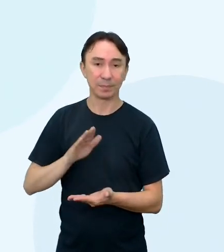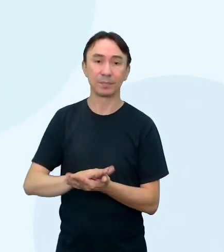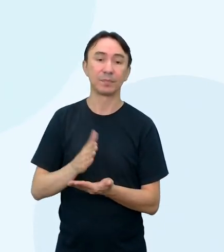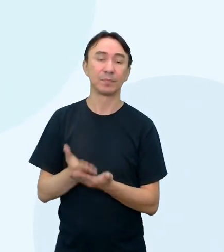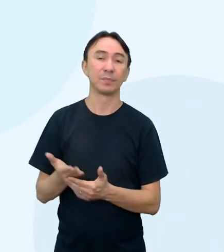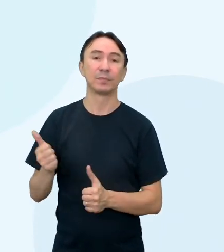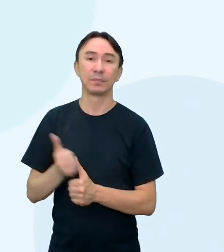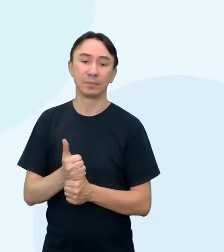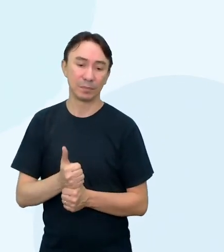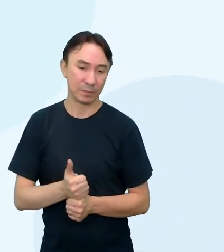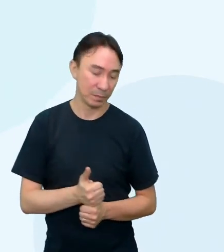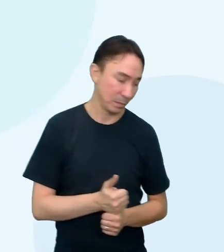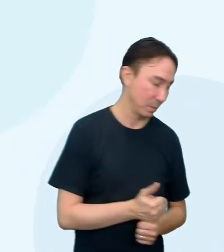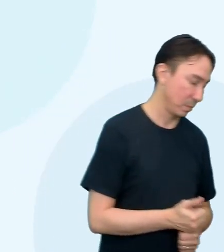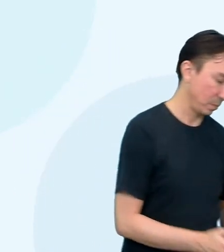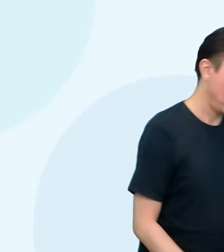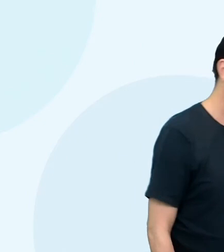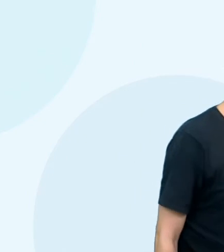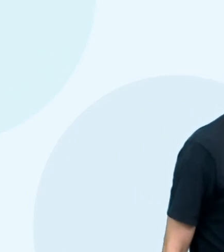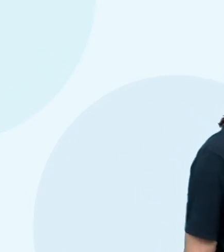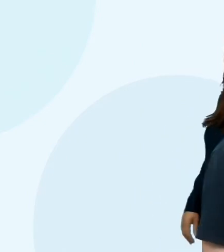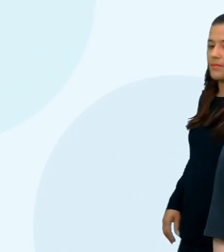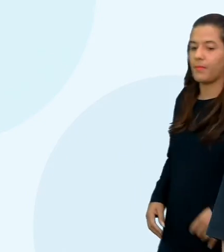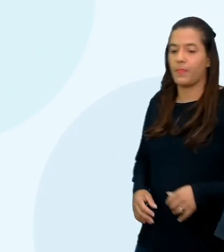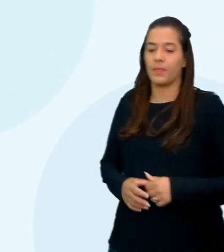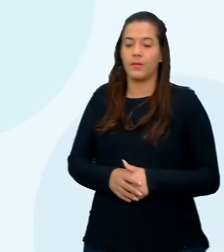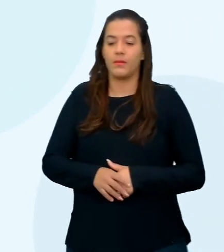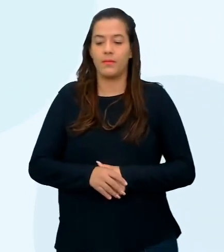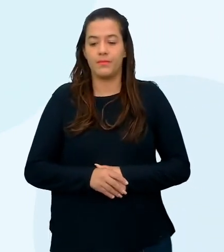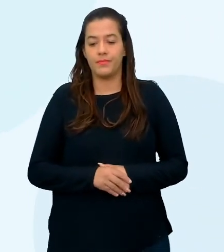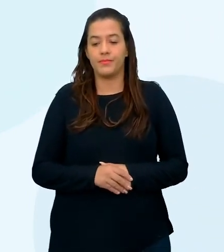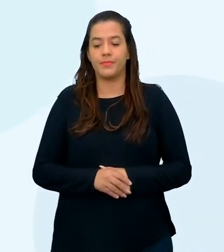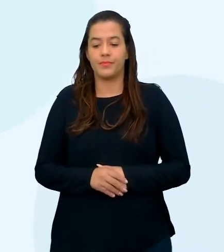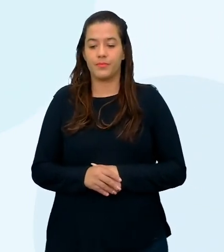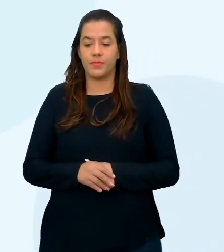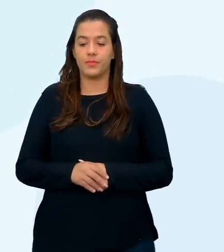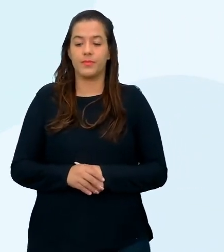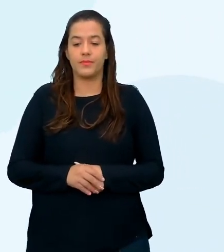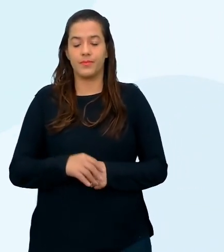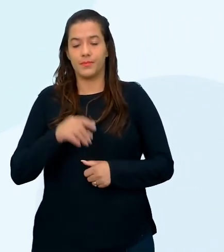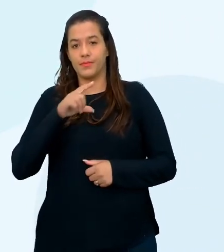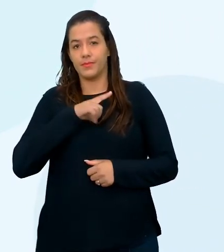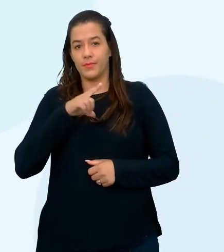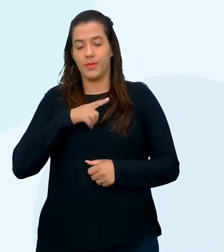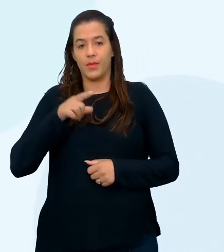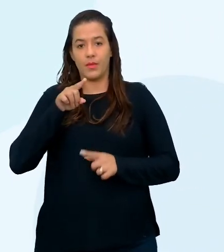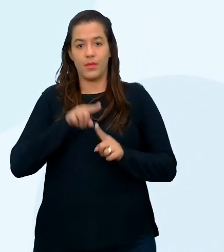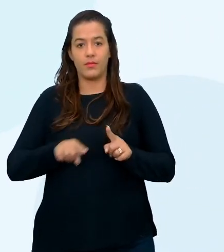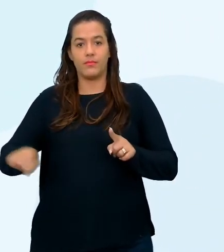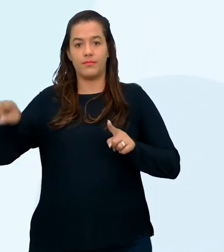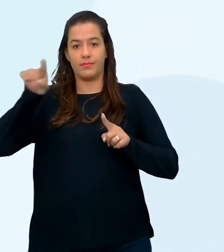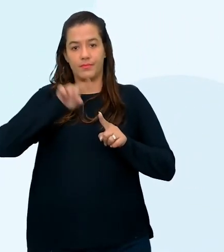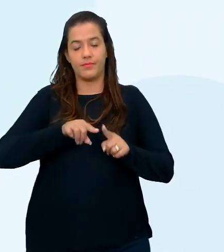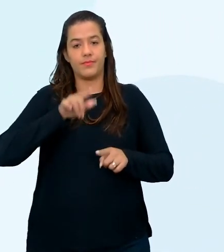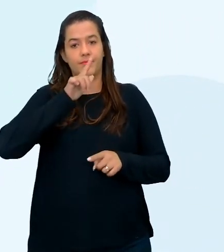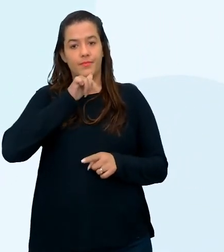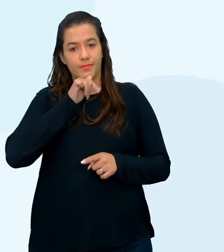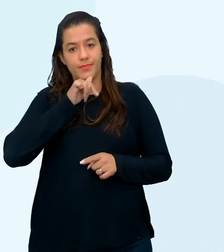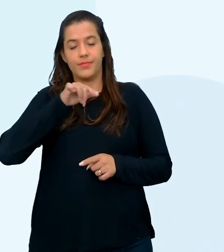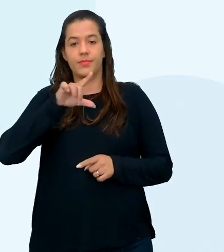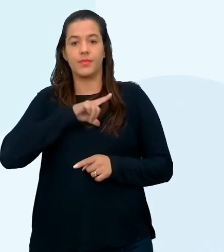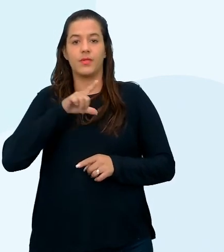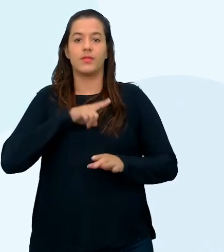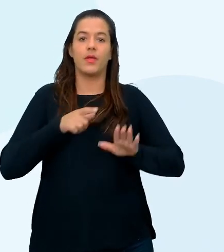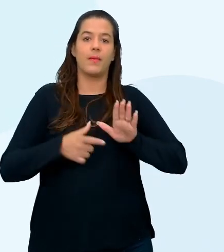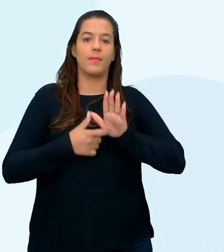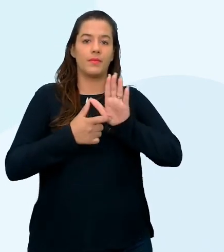Quando você fala na precipitação em ciclo da água, por exemplo, dentro dos ciclos biogeoquímicos, nós temos a precipitação da água na